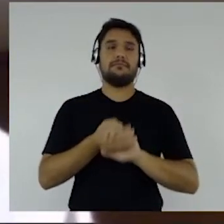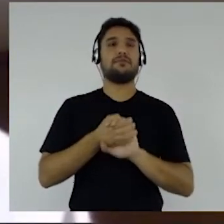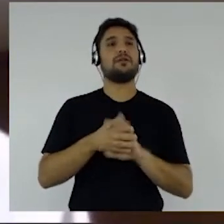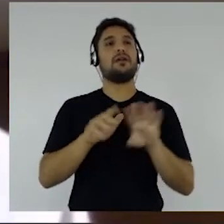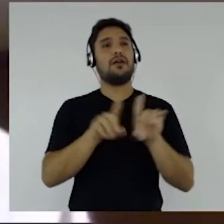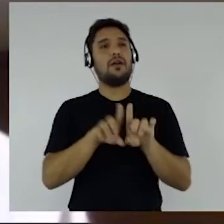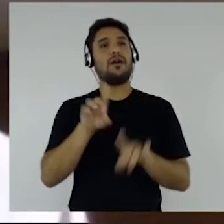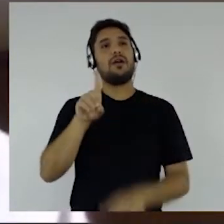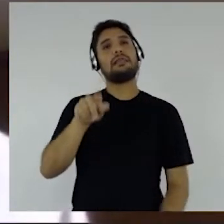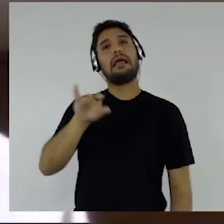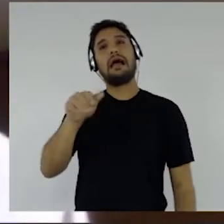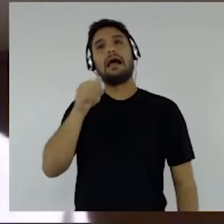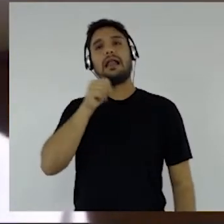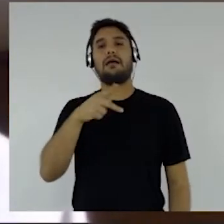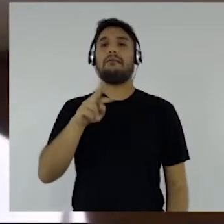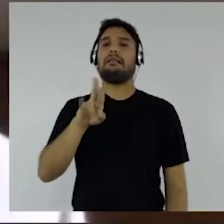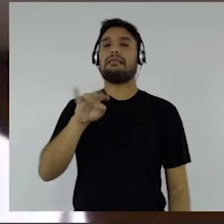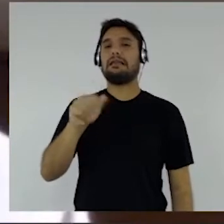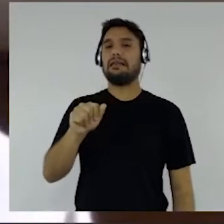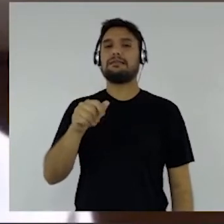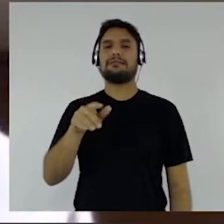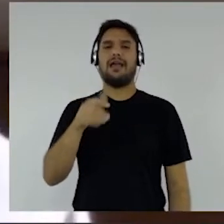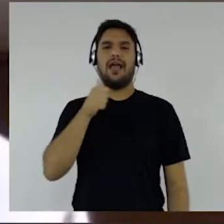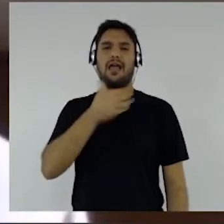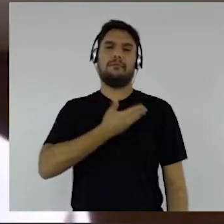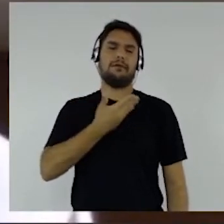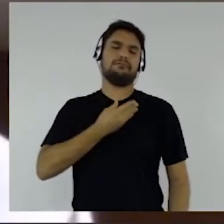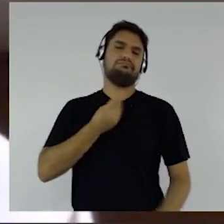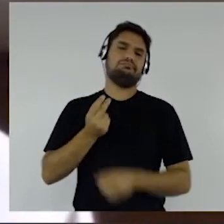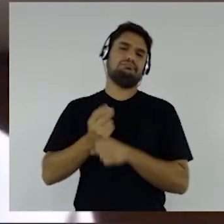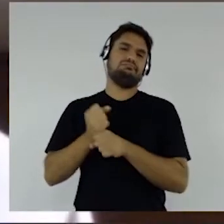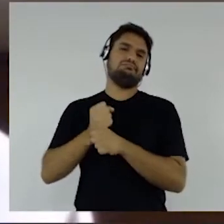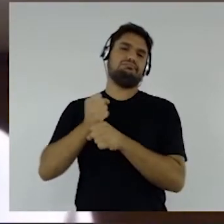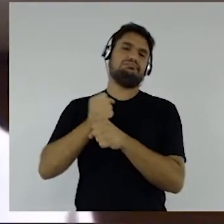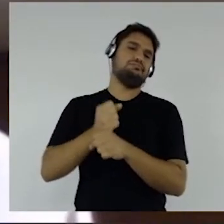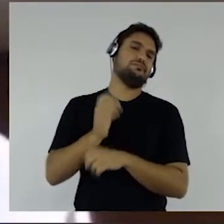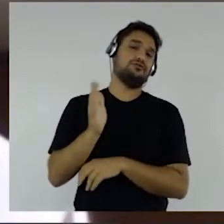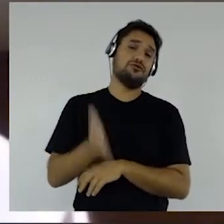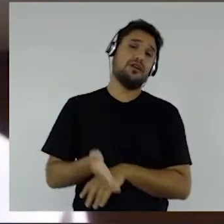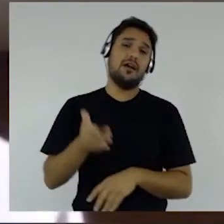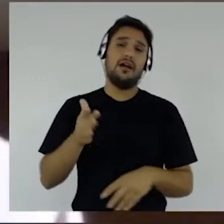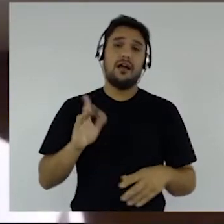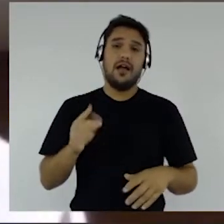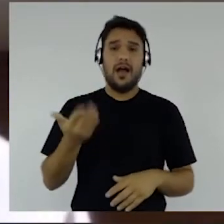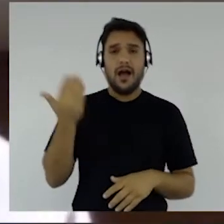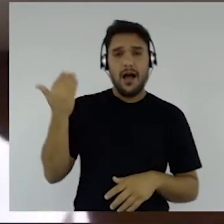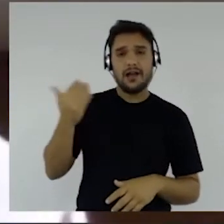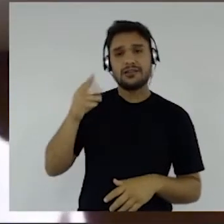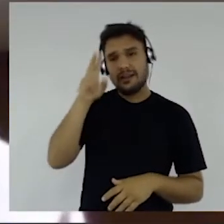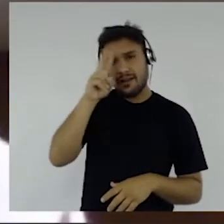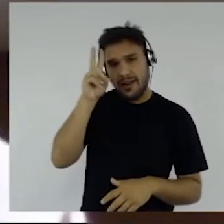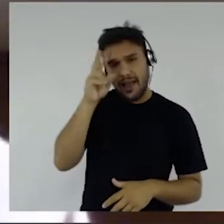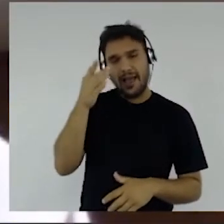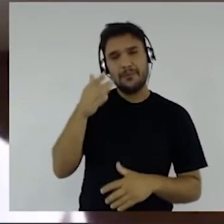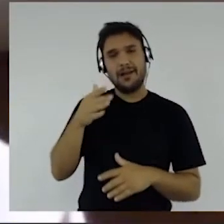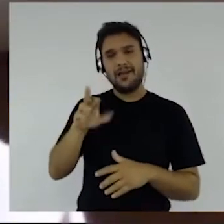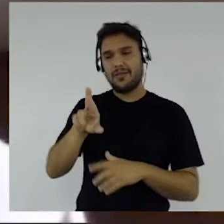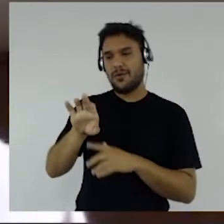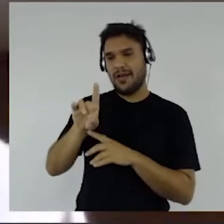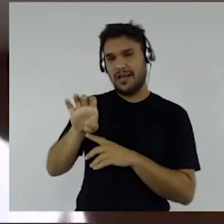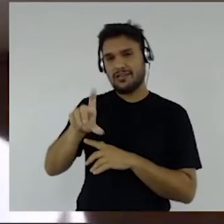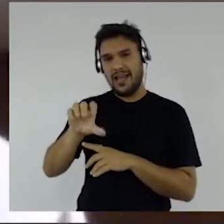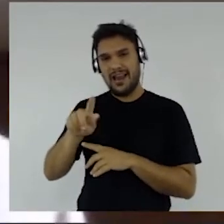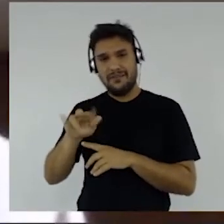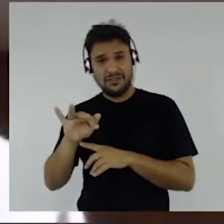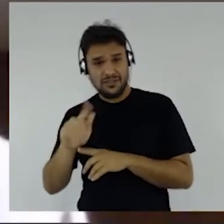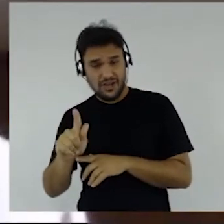o Dani e a Patrícia. Patrícia é uma amiga de longa data, né? A gente vai se lembrar dos tempos lá da rede LFG, do